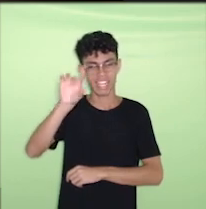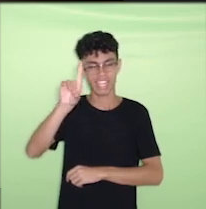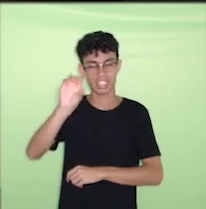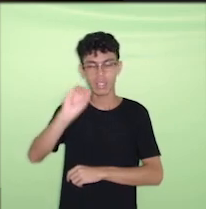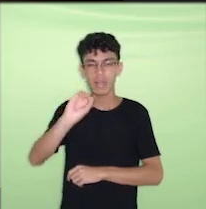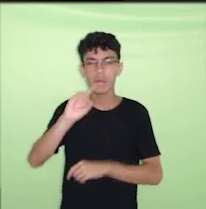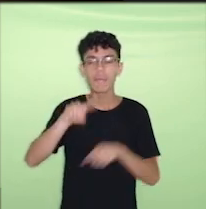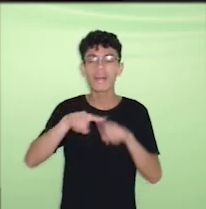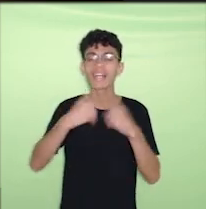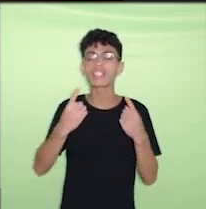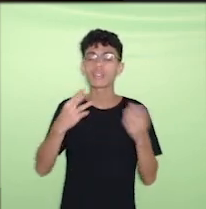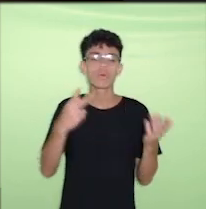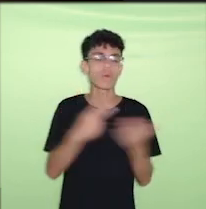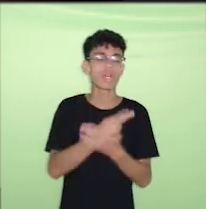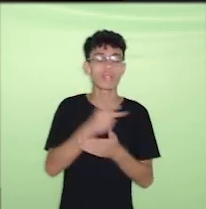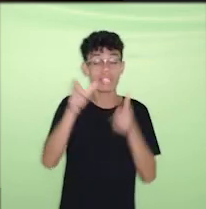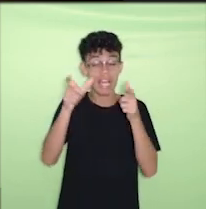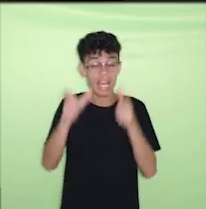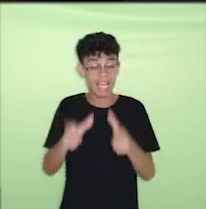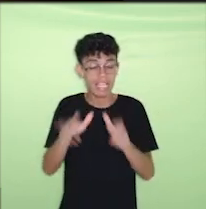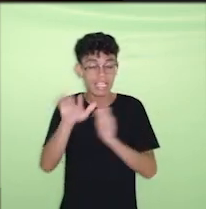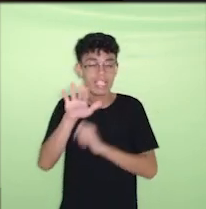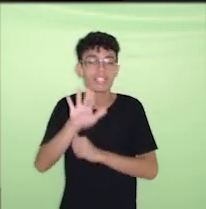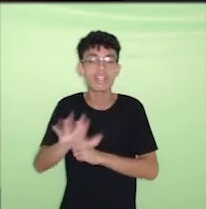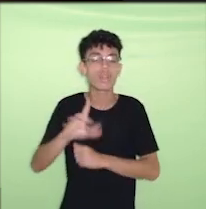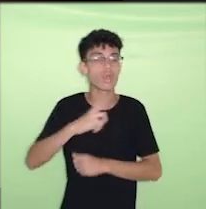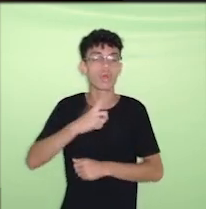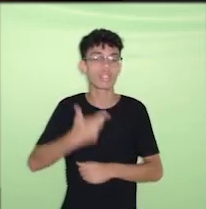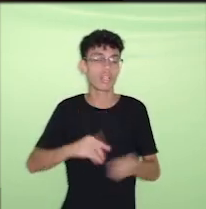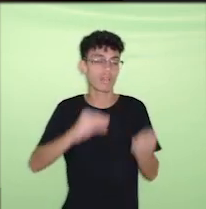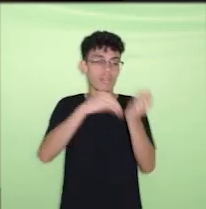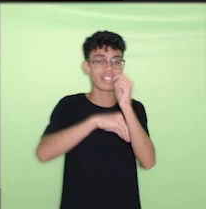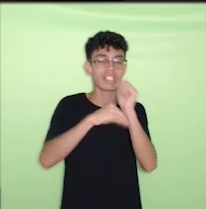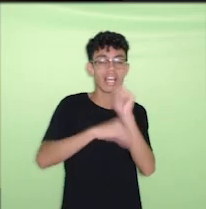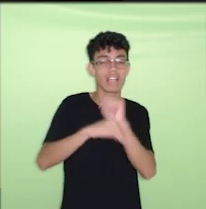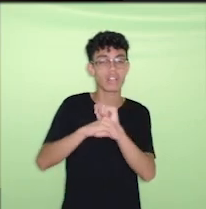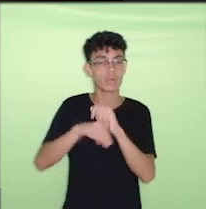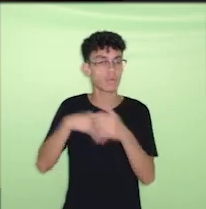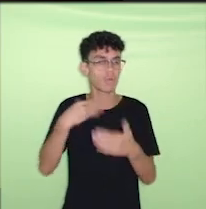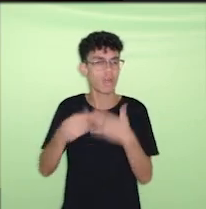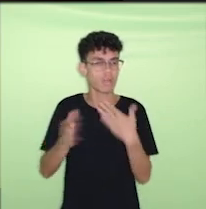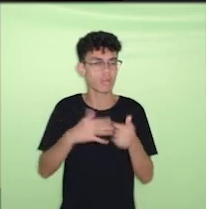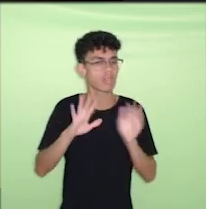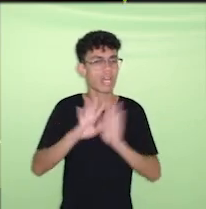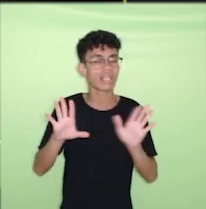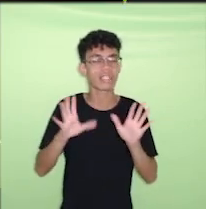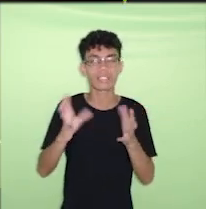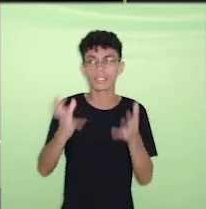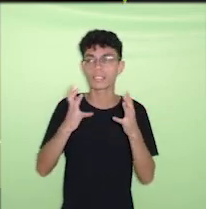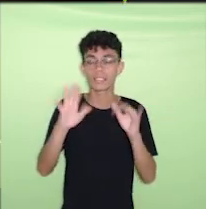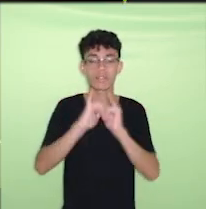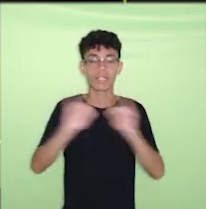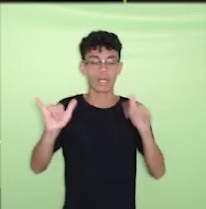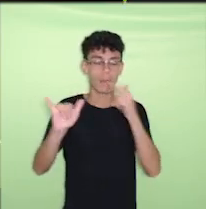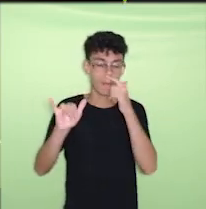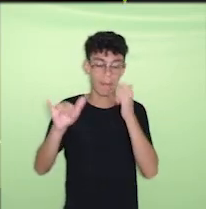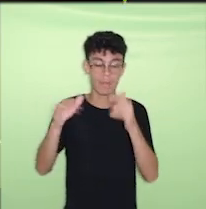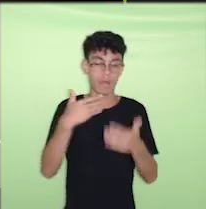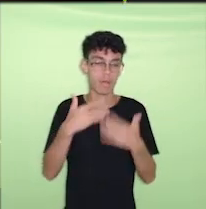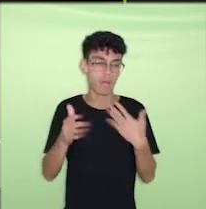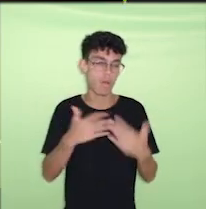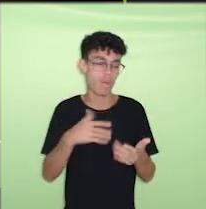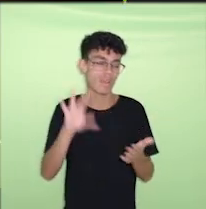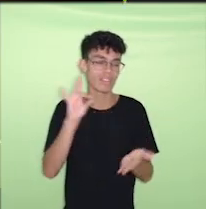é que está o seu erro. Não há mistério nem imponderável algum. Eu quero dizer que algumas